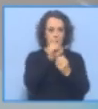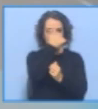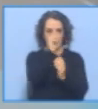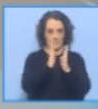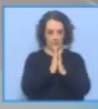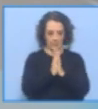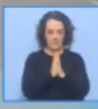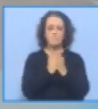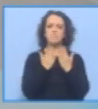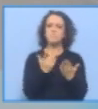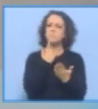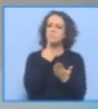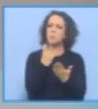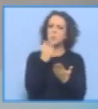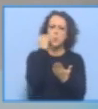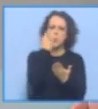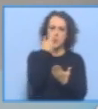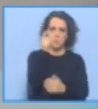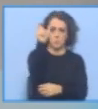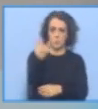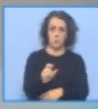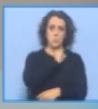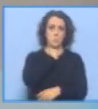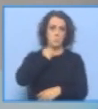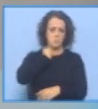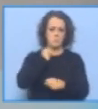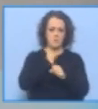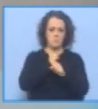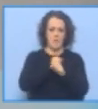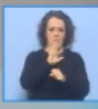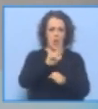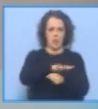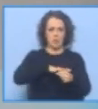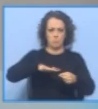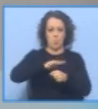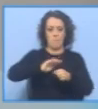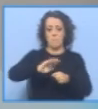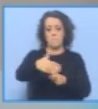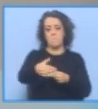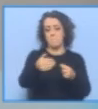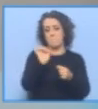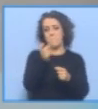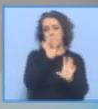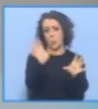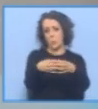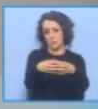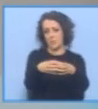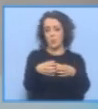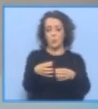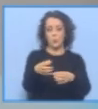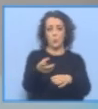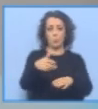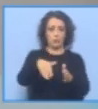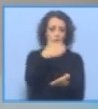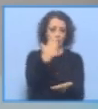que é um missionário a trabalhar aqui na periferia de Lisboa, no concelho de Cascais, alguém que vocacionalmente